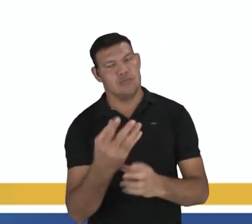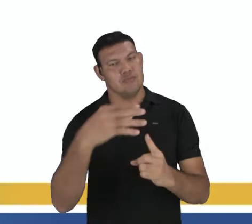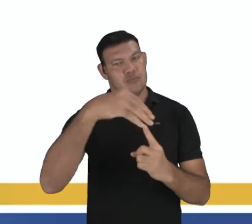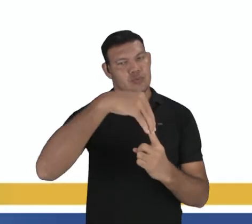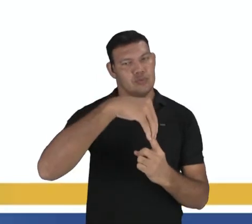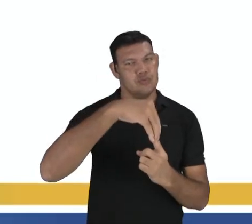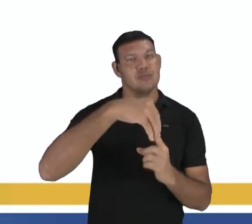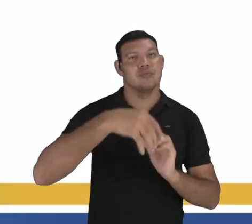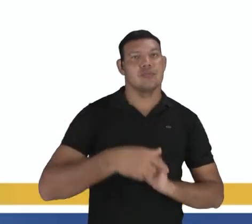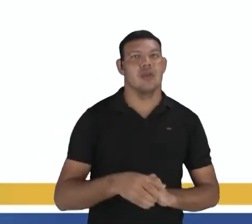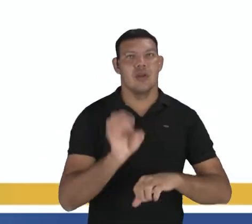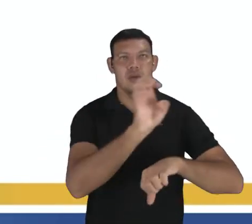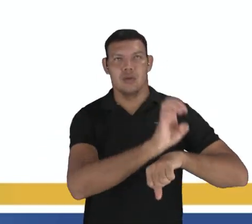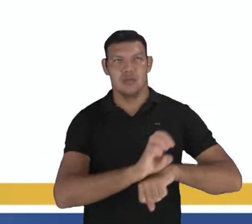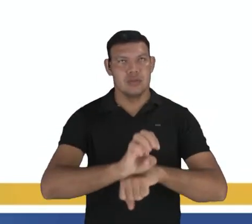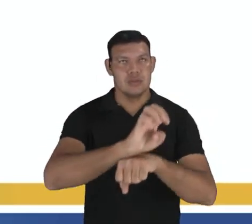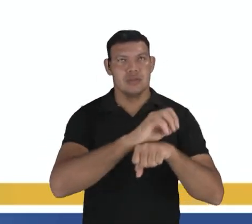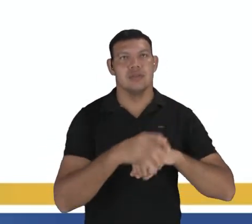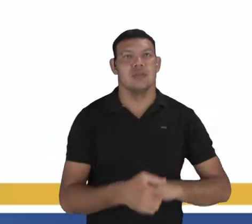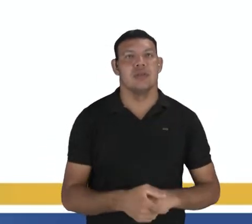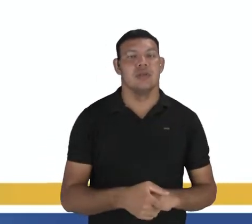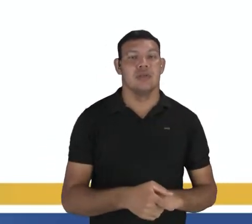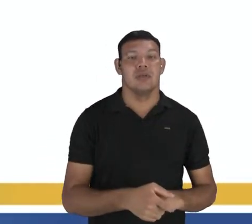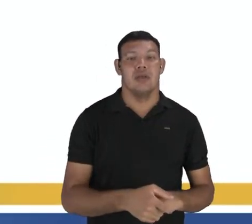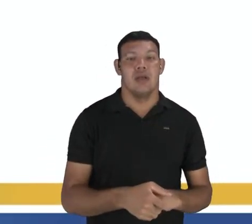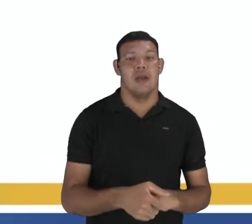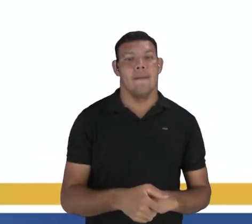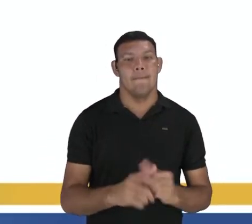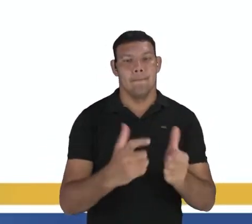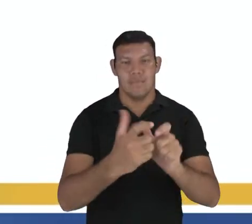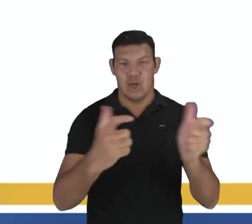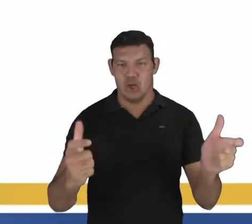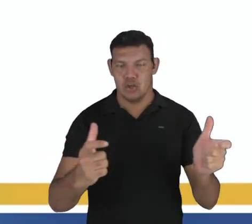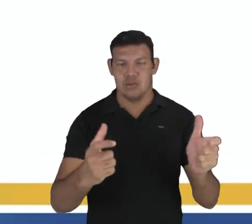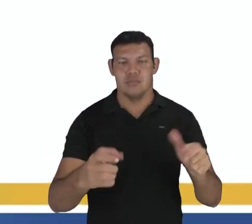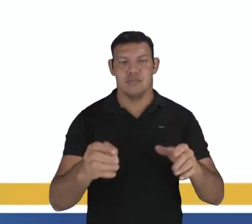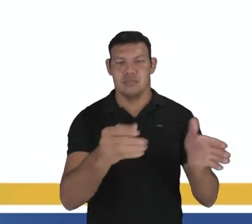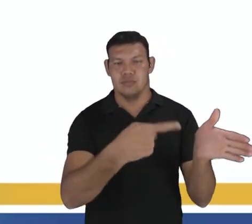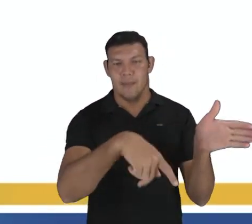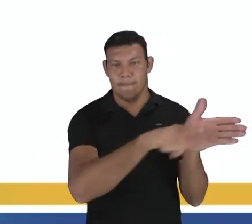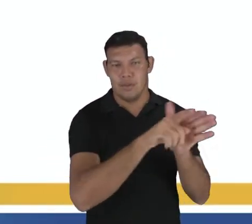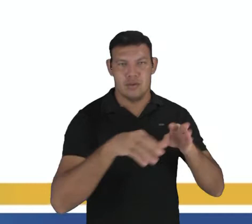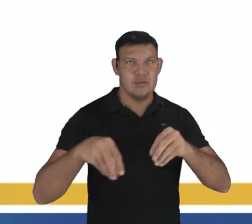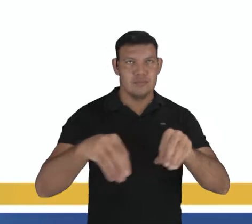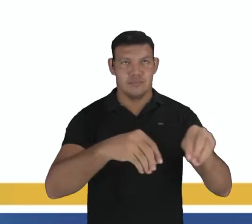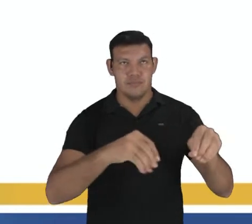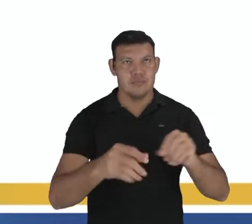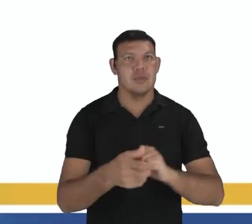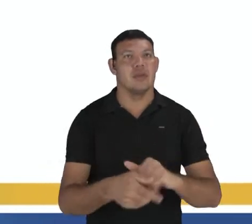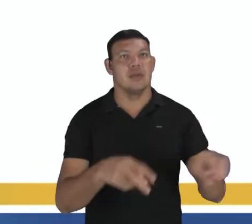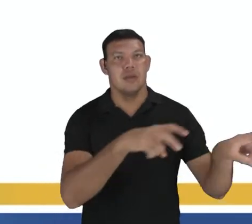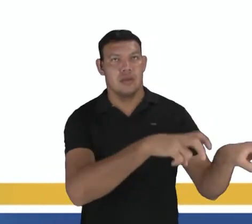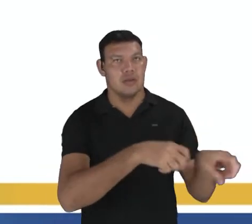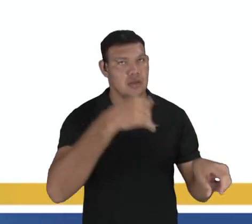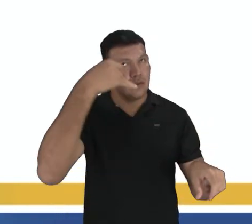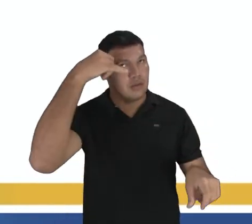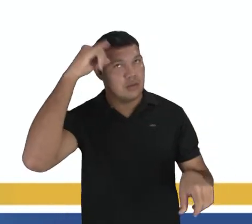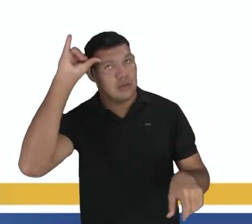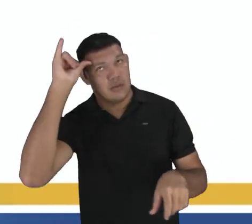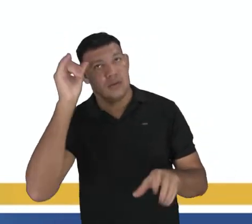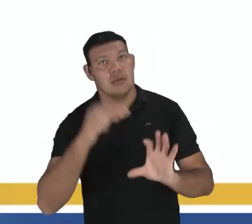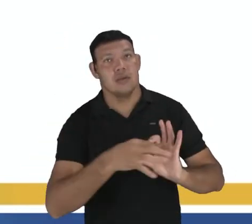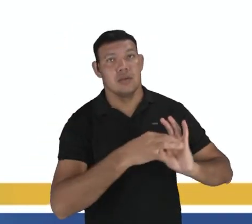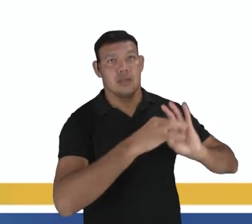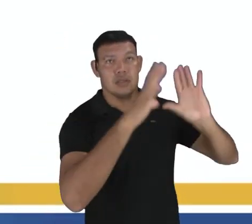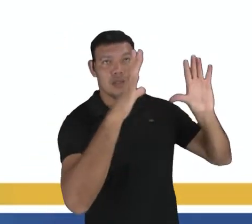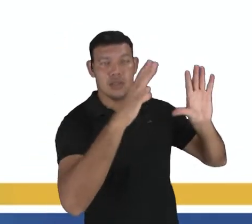sociedade, né, o Estado, possuía grande parte das propriedades, produção realizada por camponeses livres e escravos, né? Então, a gente vai